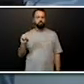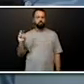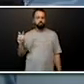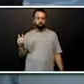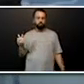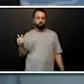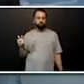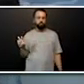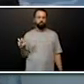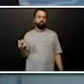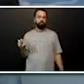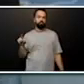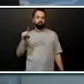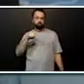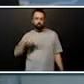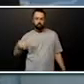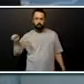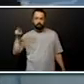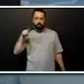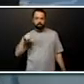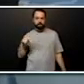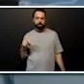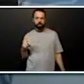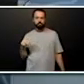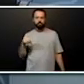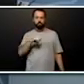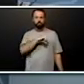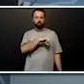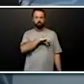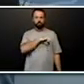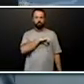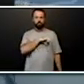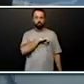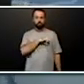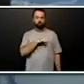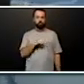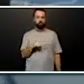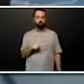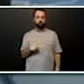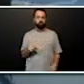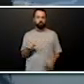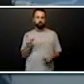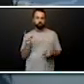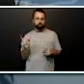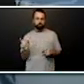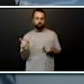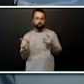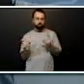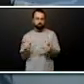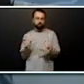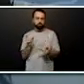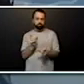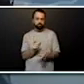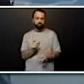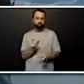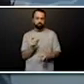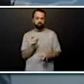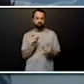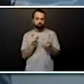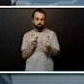105 é um número formado pelos algarismos